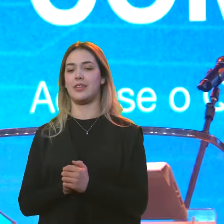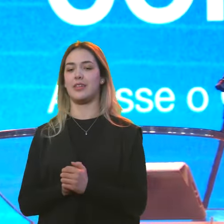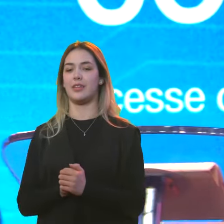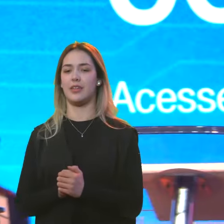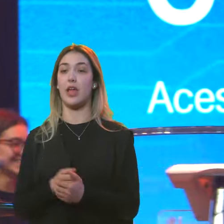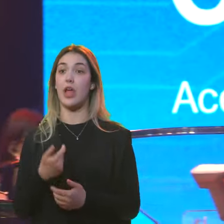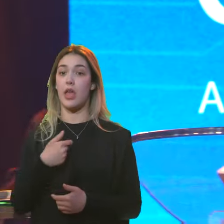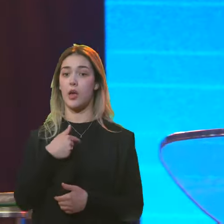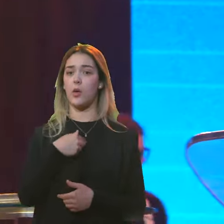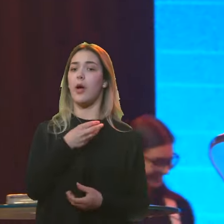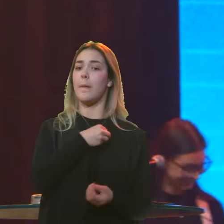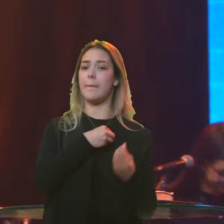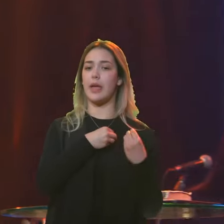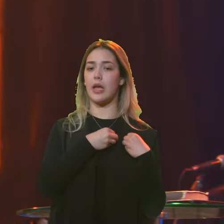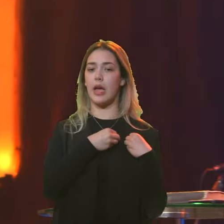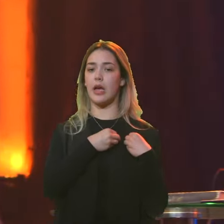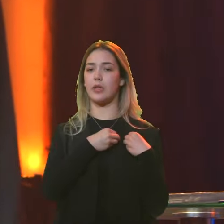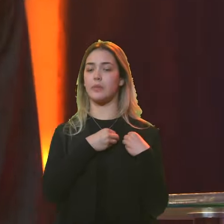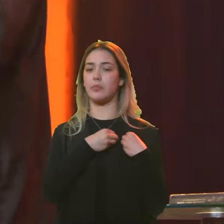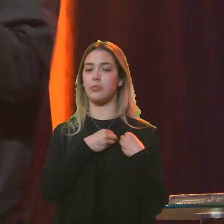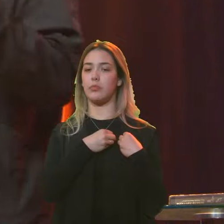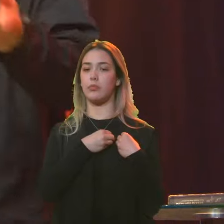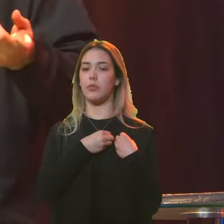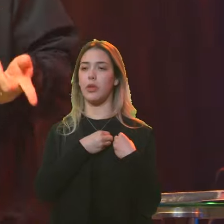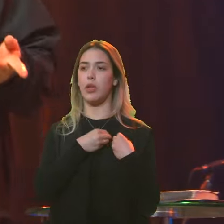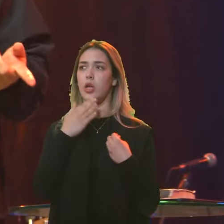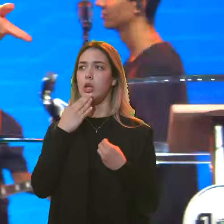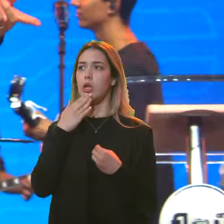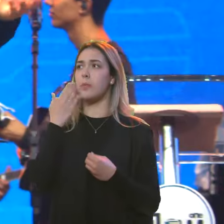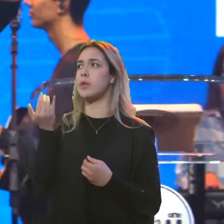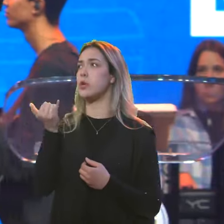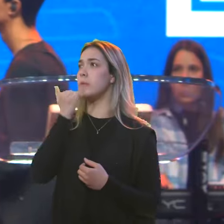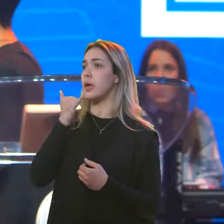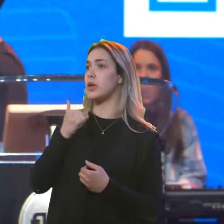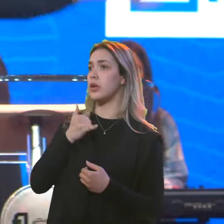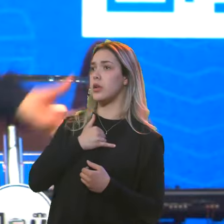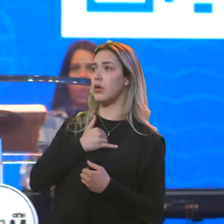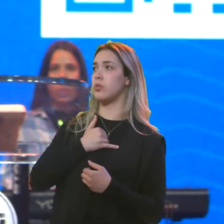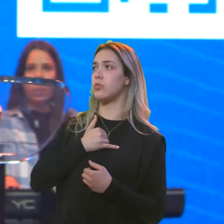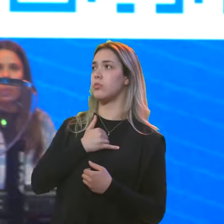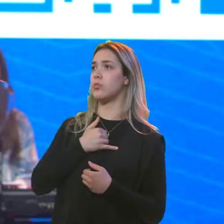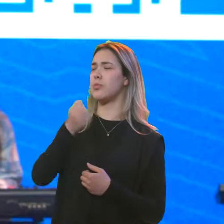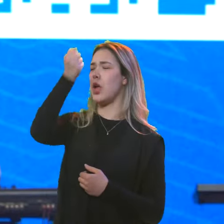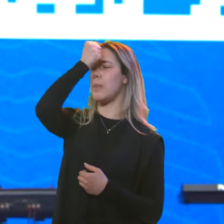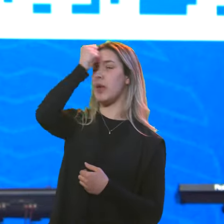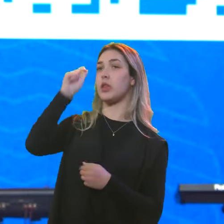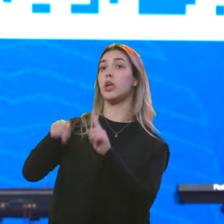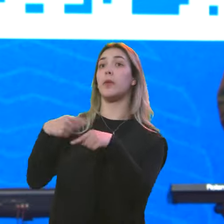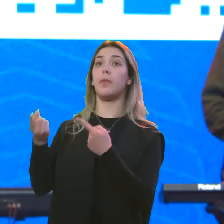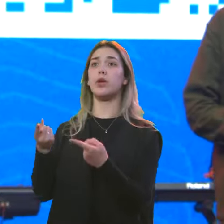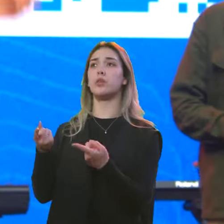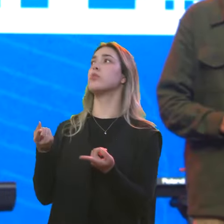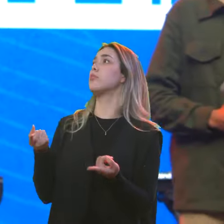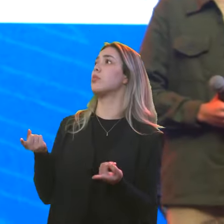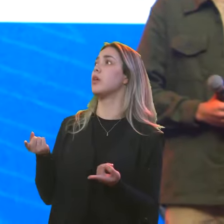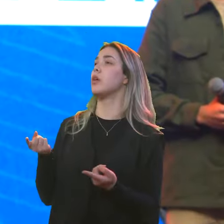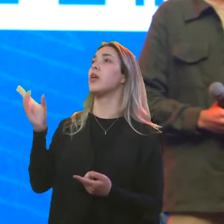deixar a restauração para depois, procrastinar? Você até pode fazer isso, você vai colher as consequências disso, mas Deus é